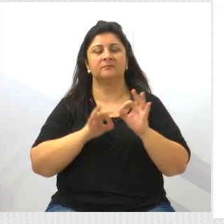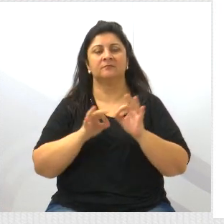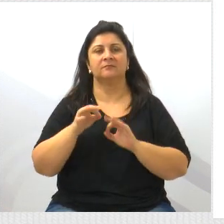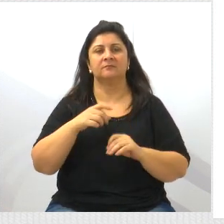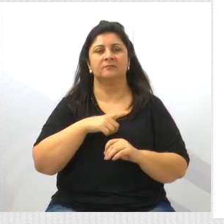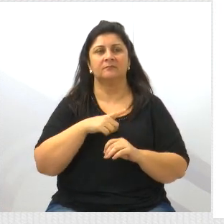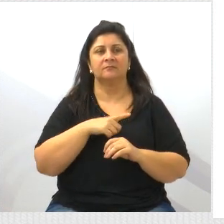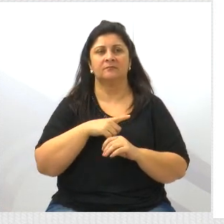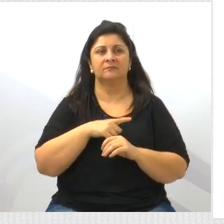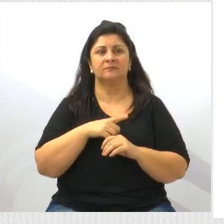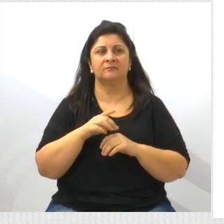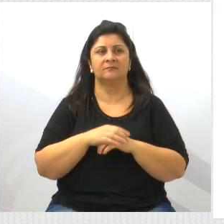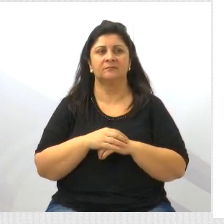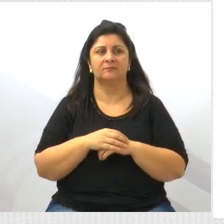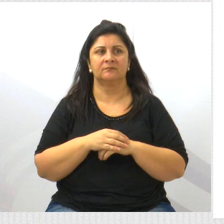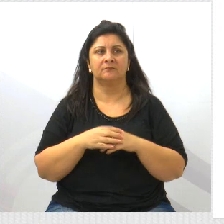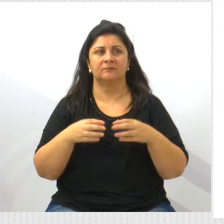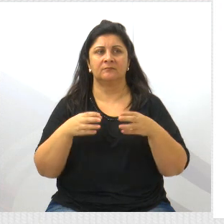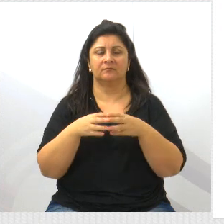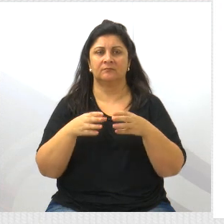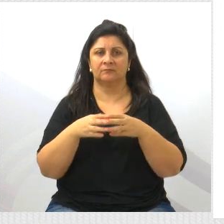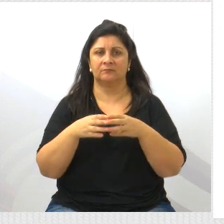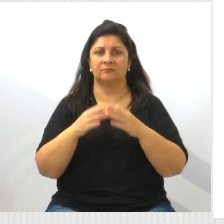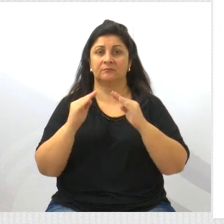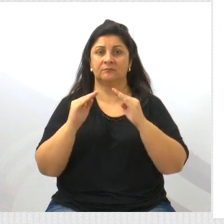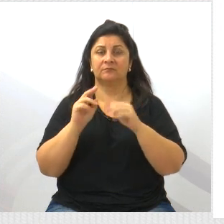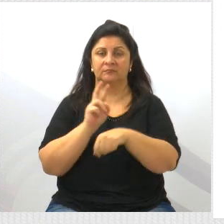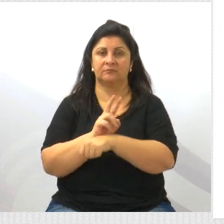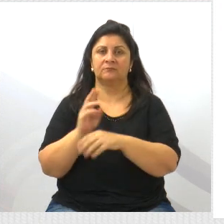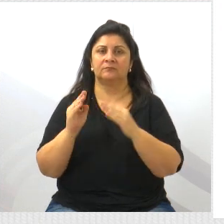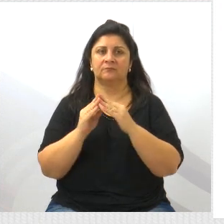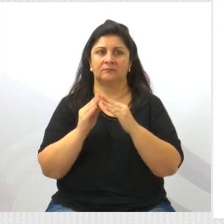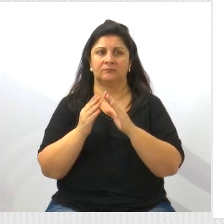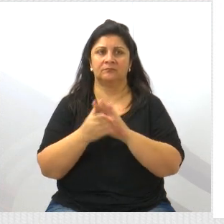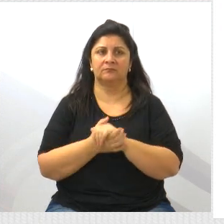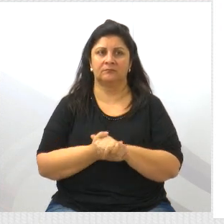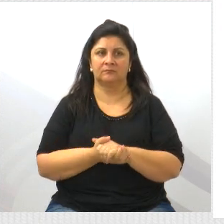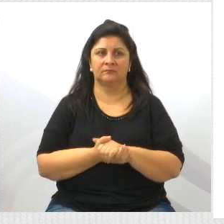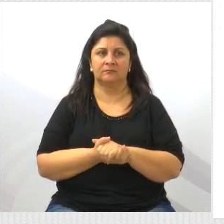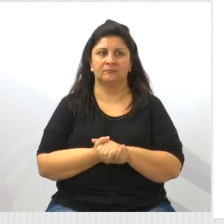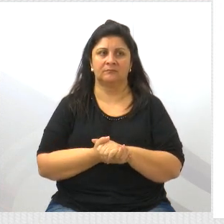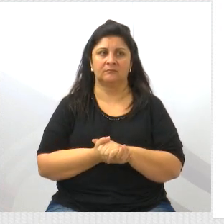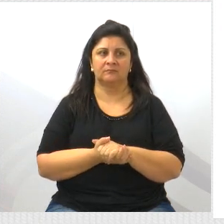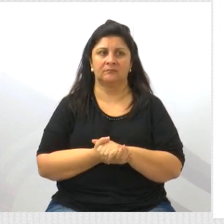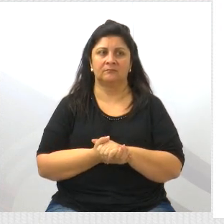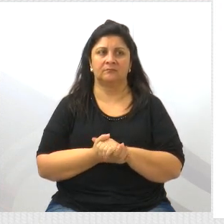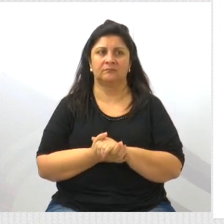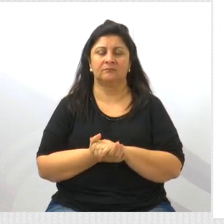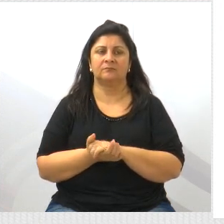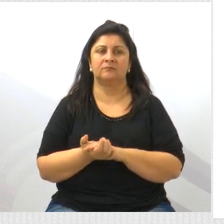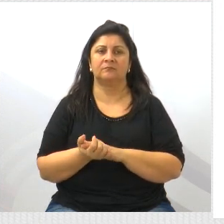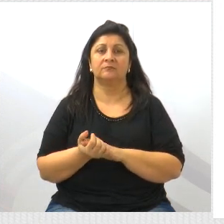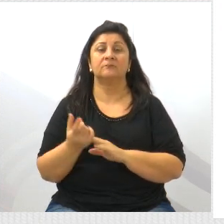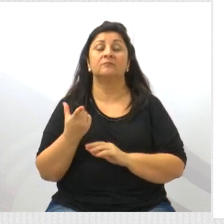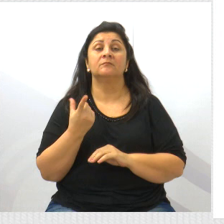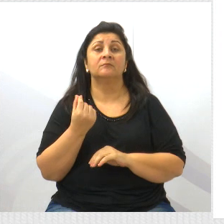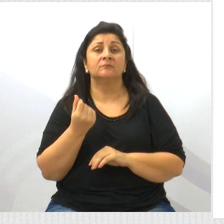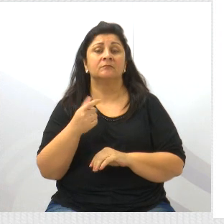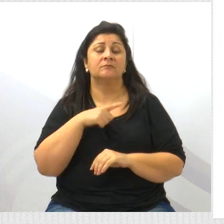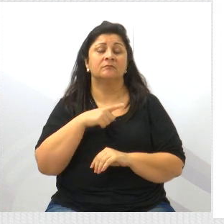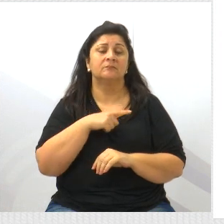usamos o Fundo Municipal de Habitação de Interesse Social, que é o valor que nós temos disponíveis para trabalhar